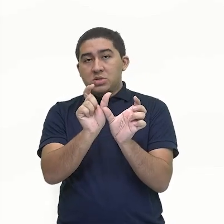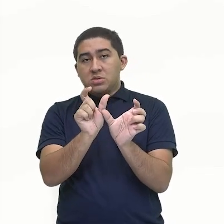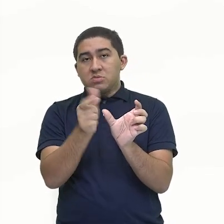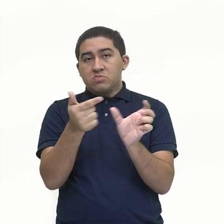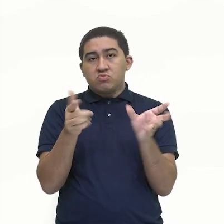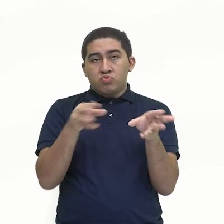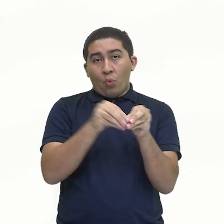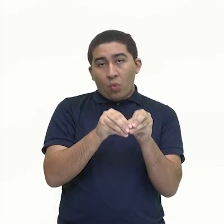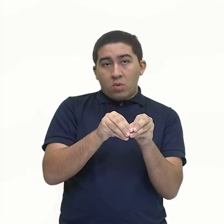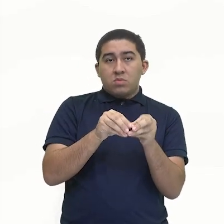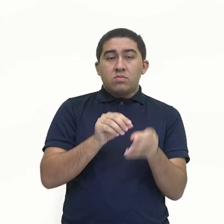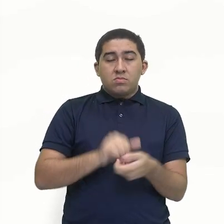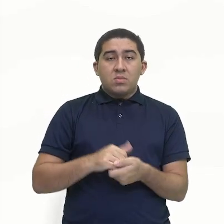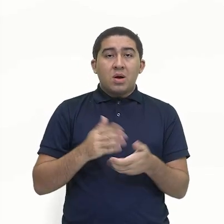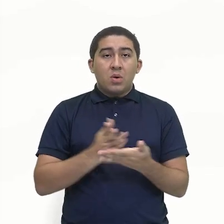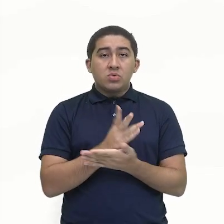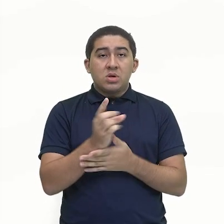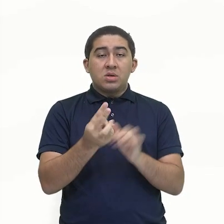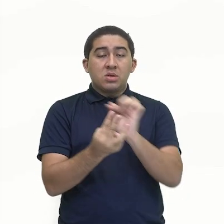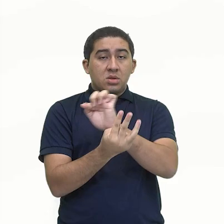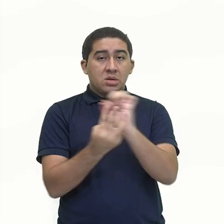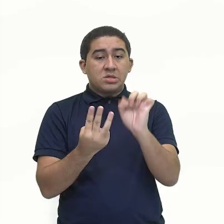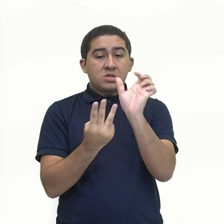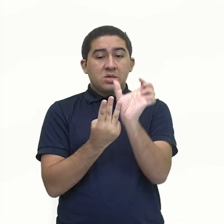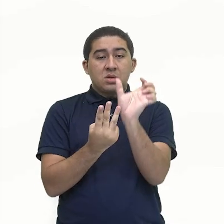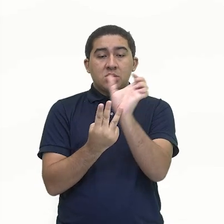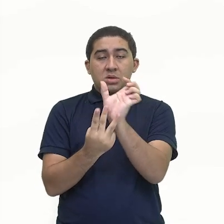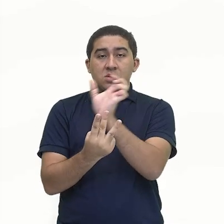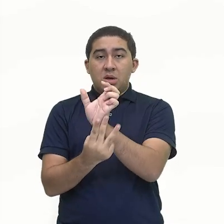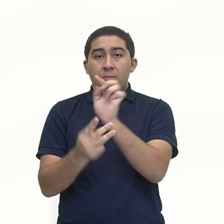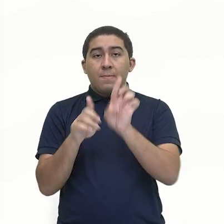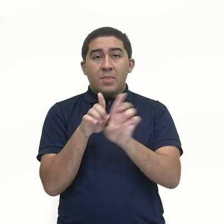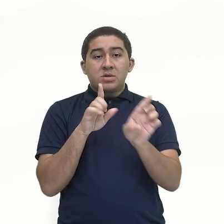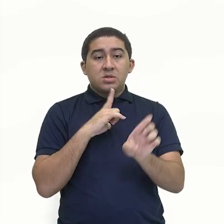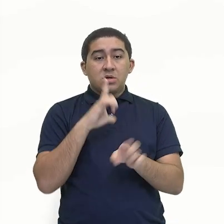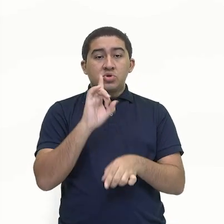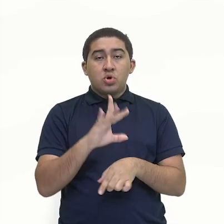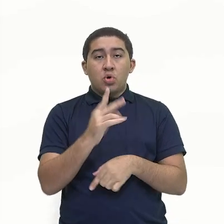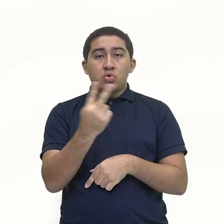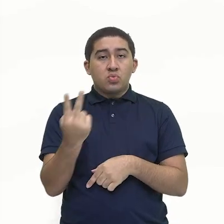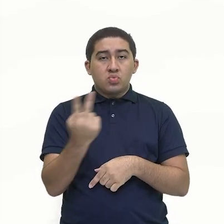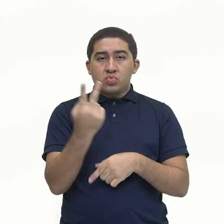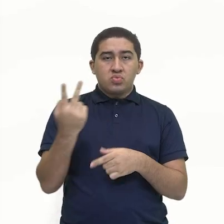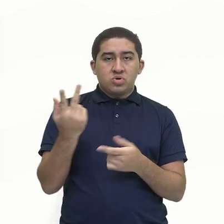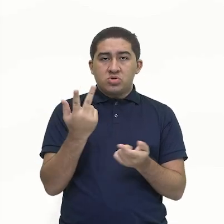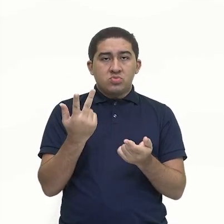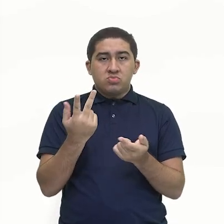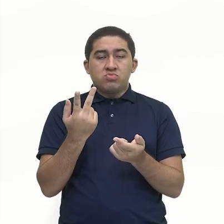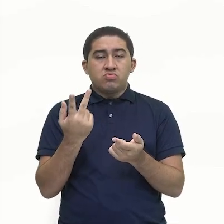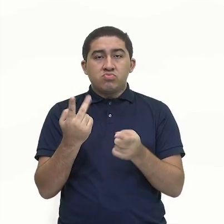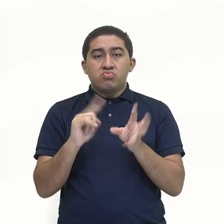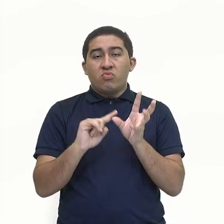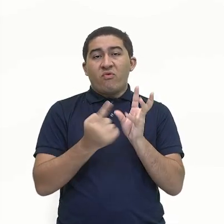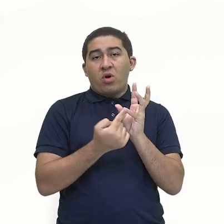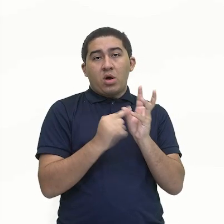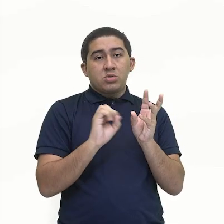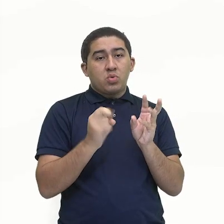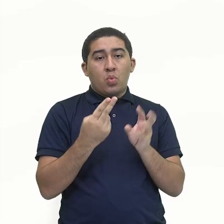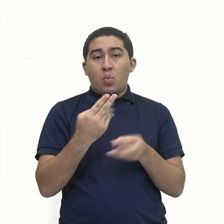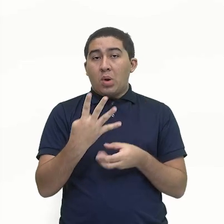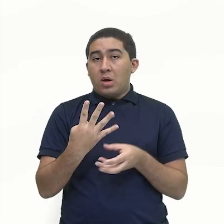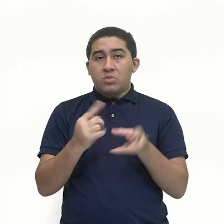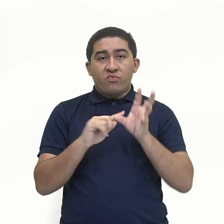eu posso ter 3 sílabas e ter 2 sílabas, né, ter 3 vogais, 4 vogais, por exemplo, ter